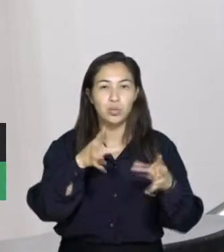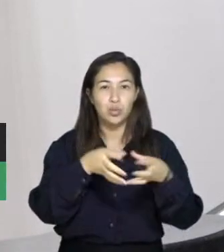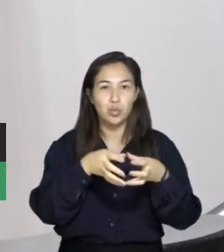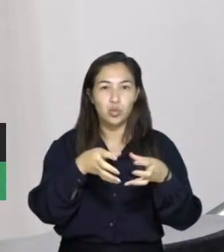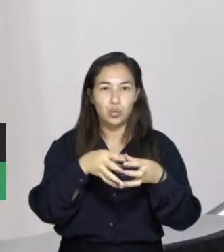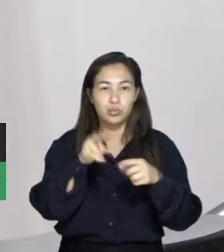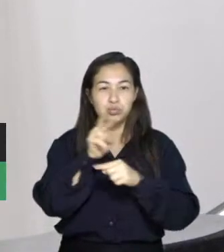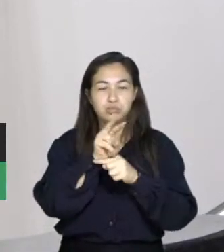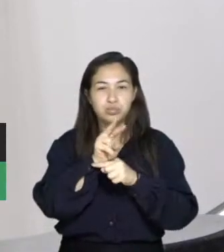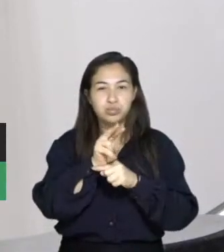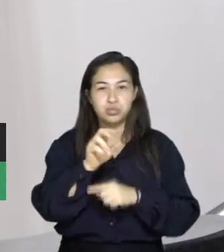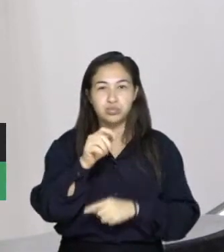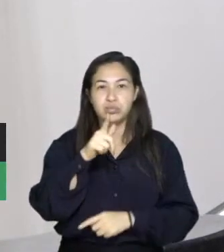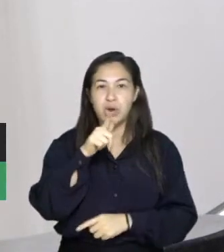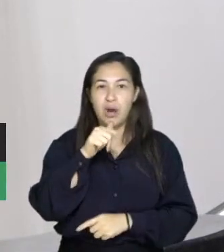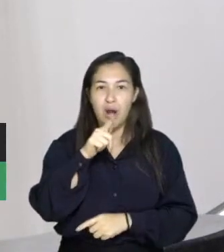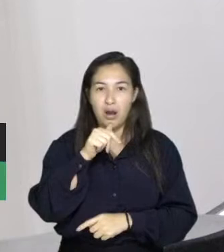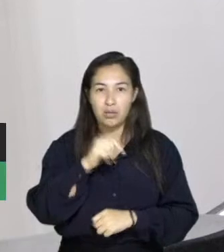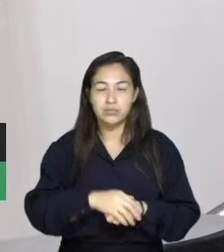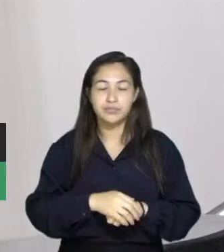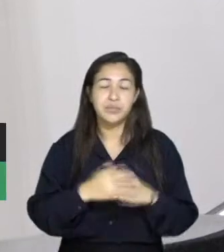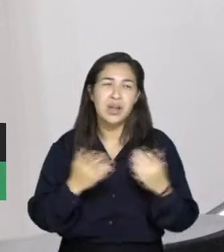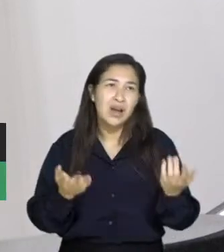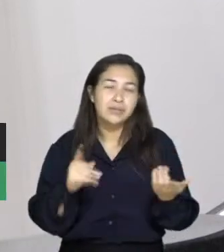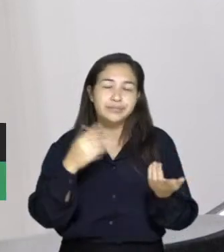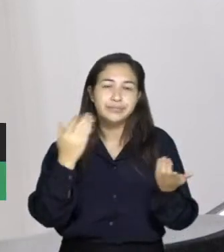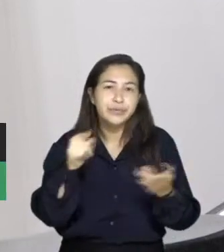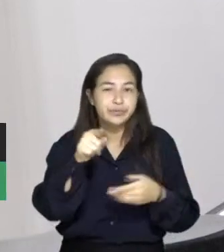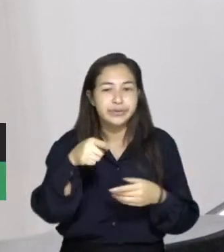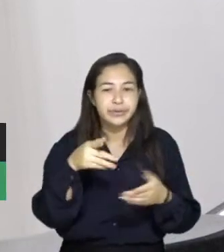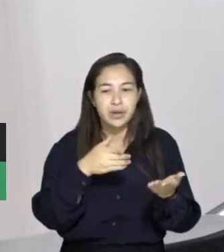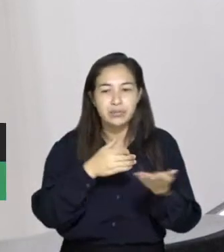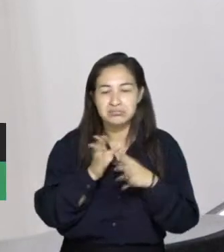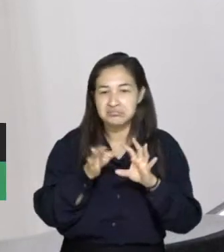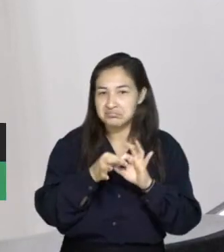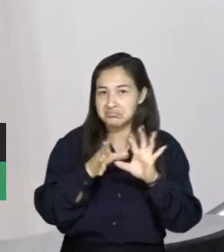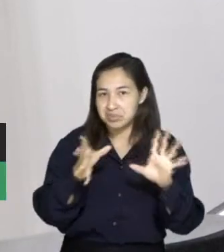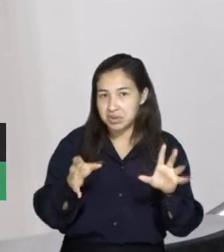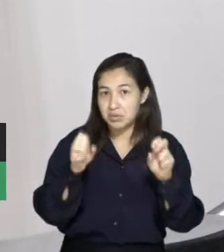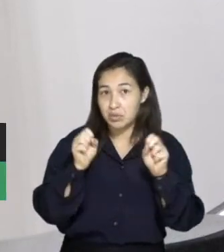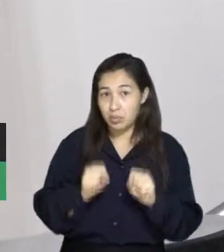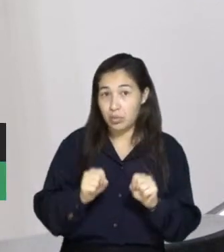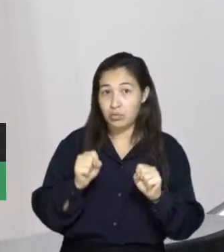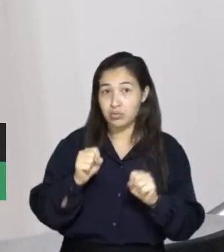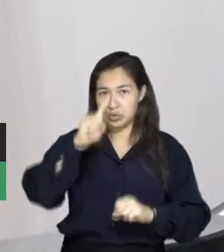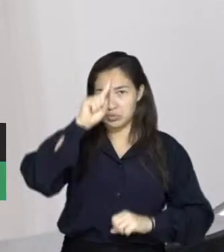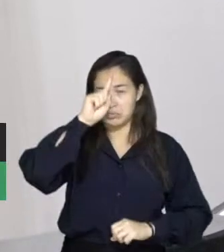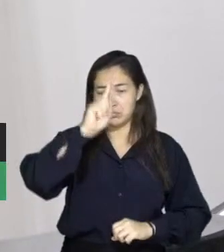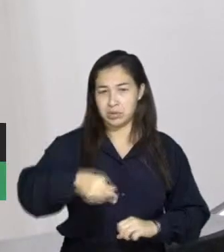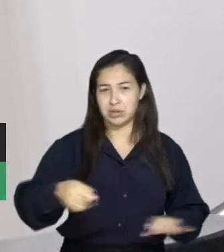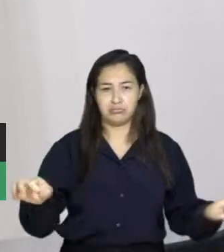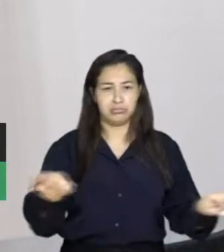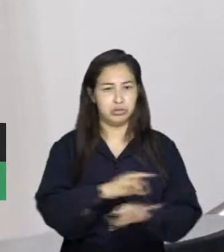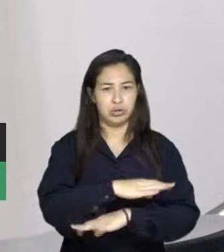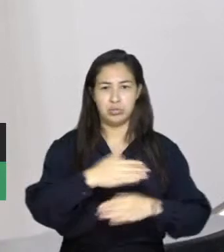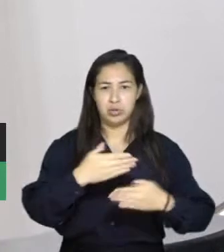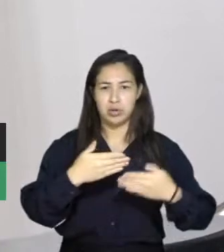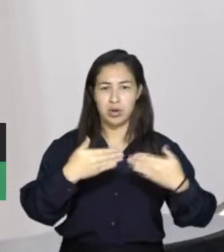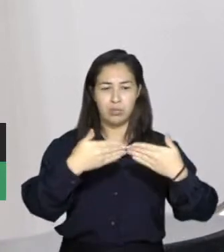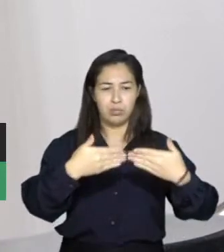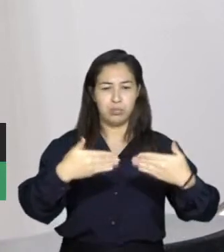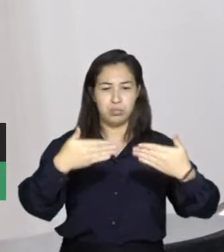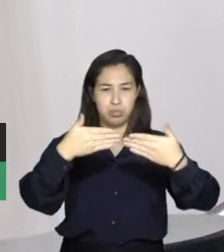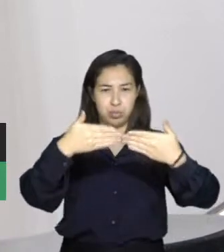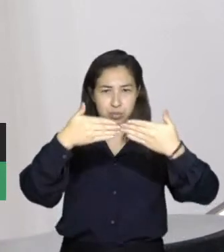Nós podemos dizer a deputada, então você é a favor de baixar um decreto e acabar com as barragens em Santa